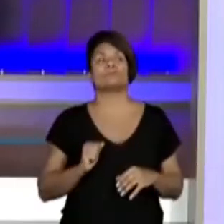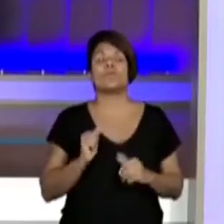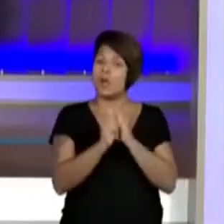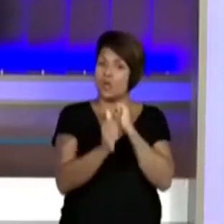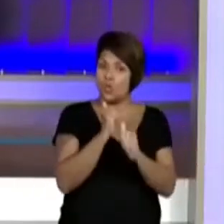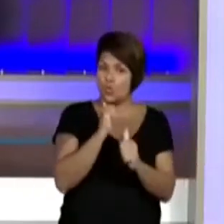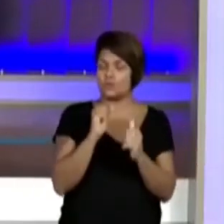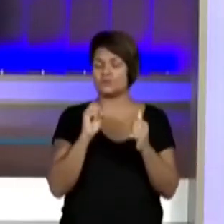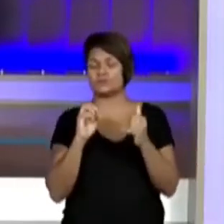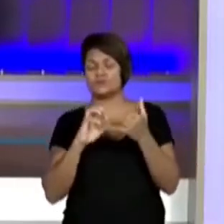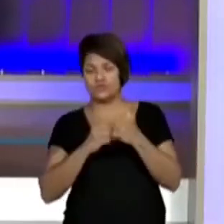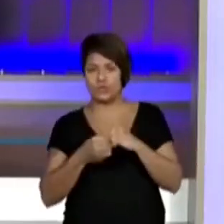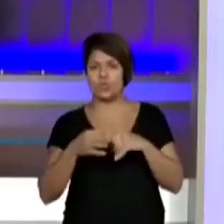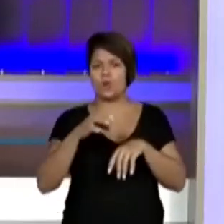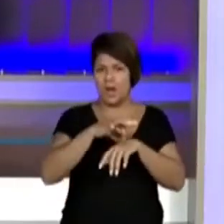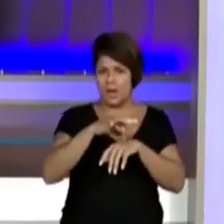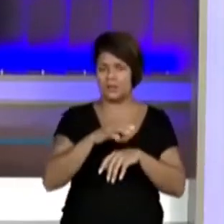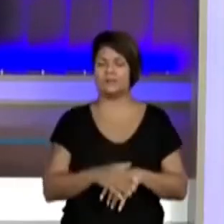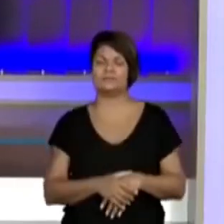estrogonofe,